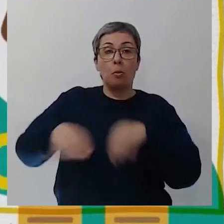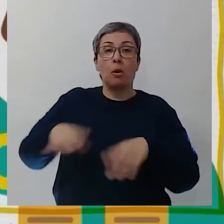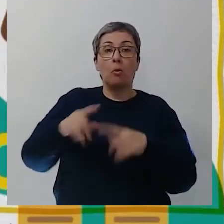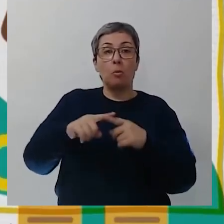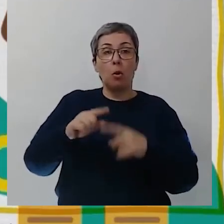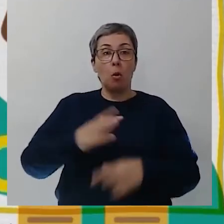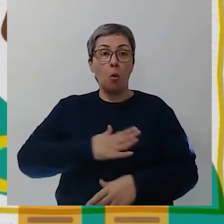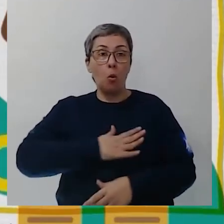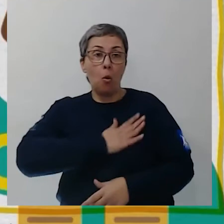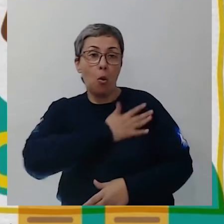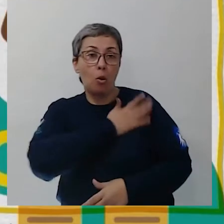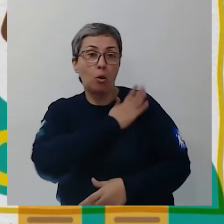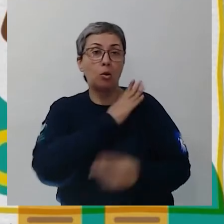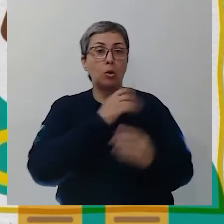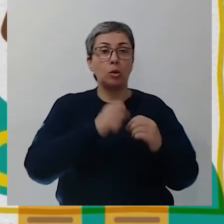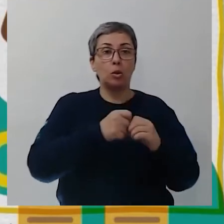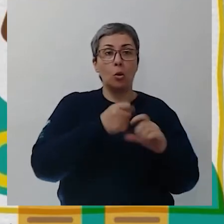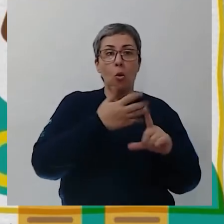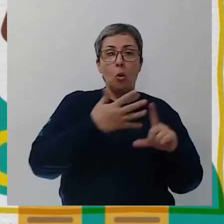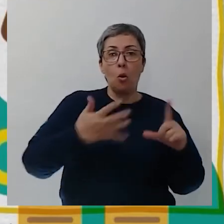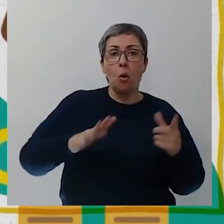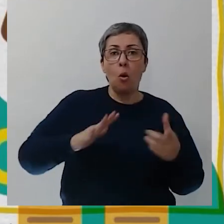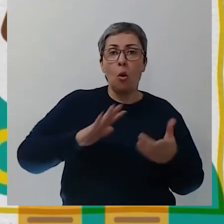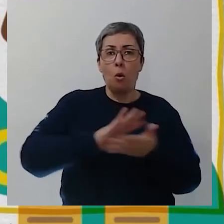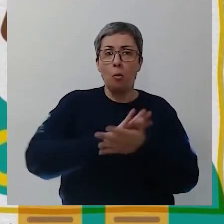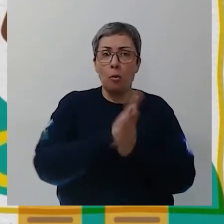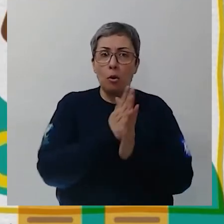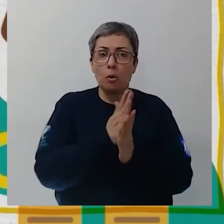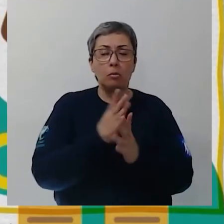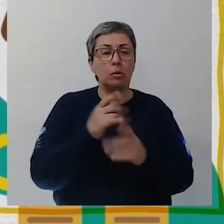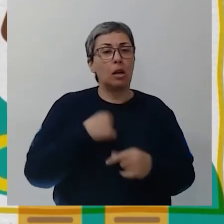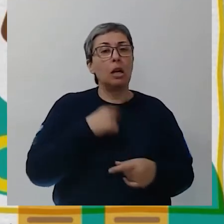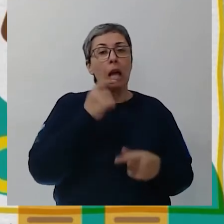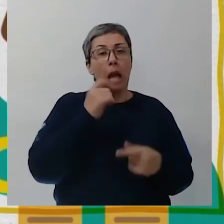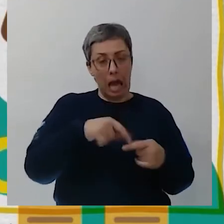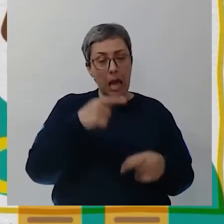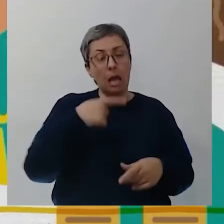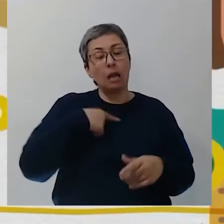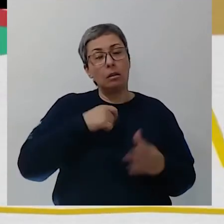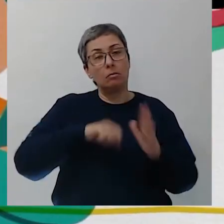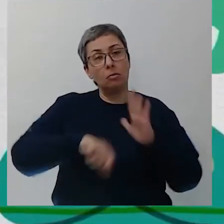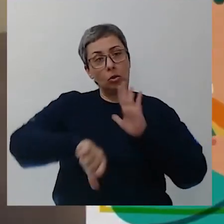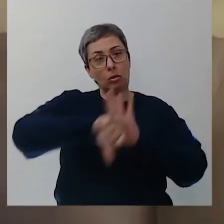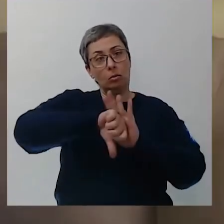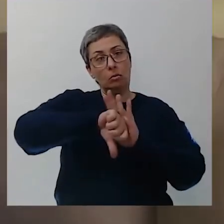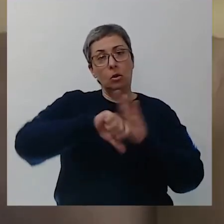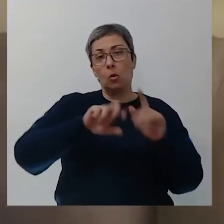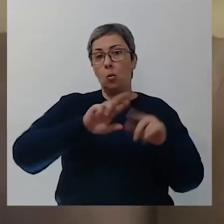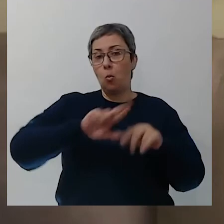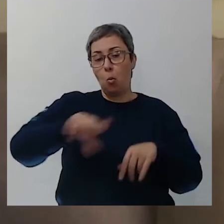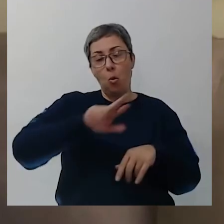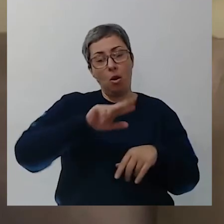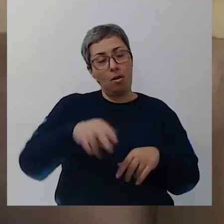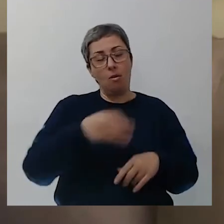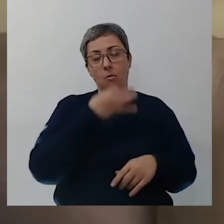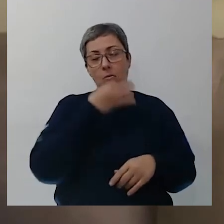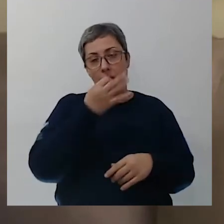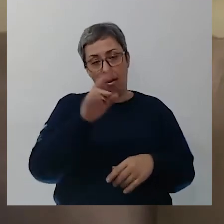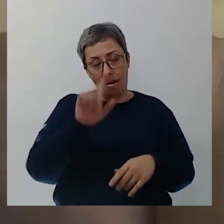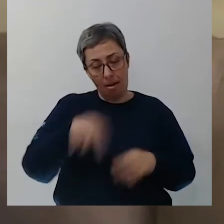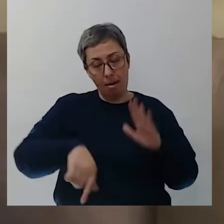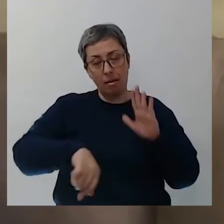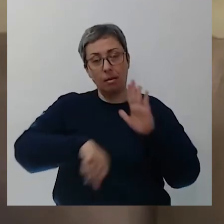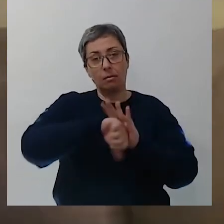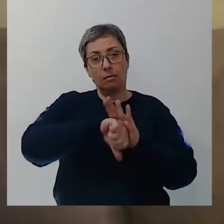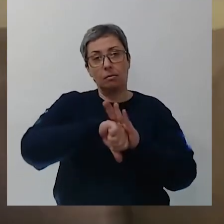fala racista ou homofóbica, por exemplo, é tipificada criminalmente. Ou seja, não é opinião,